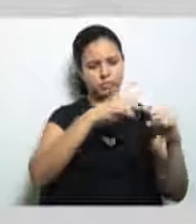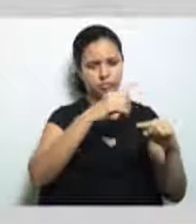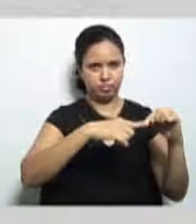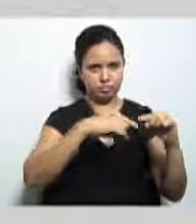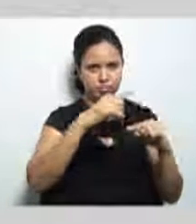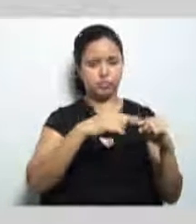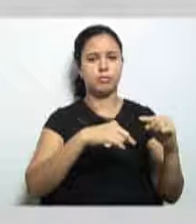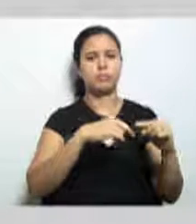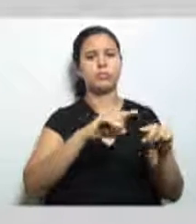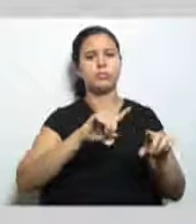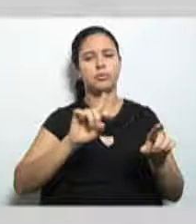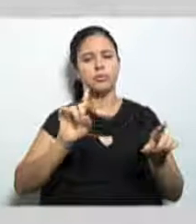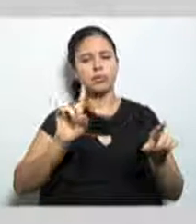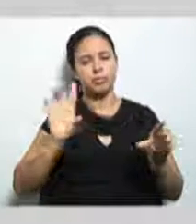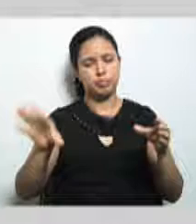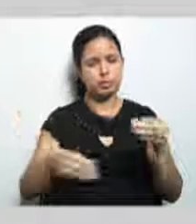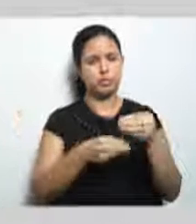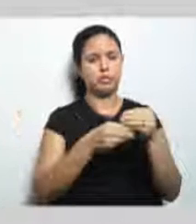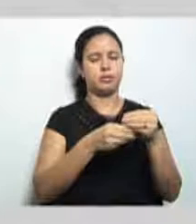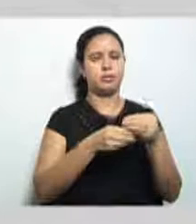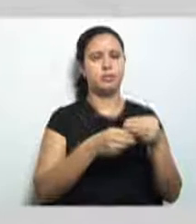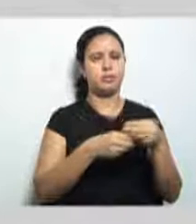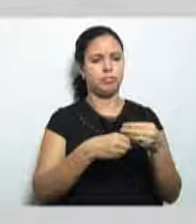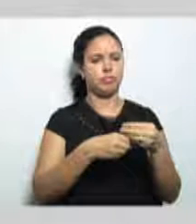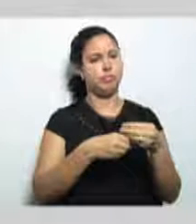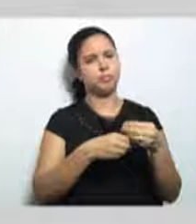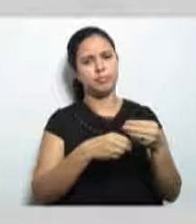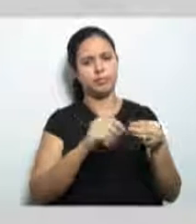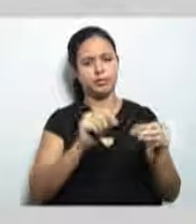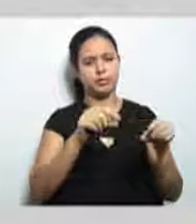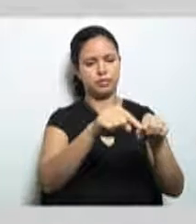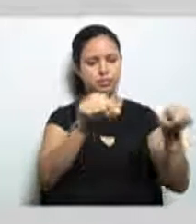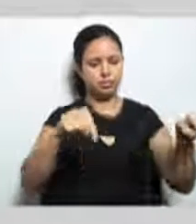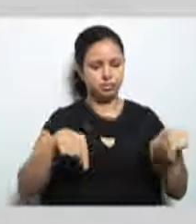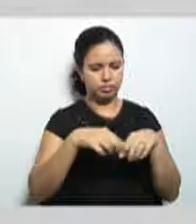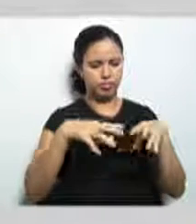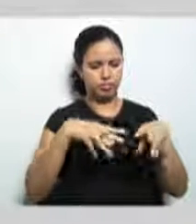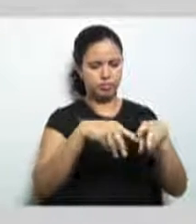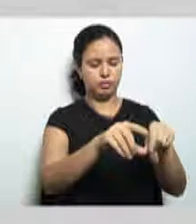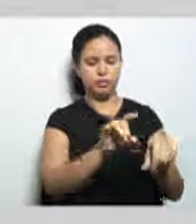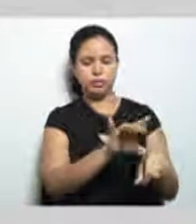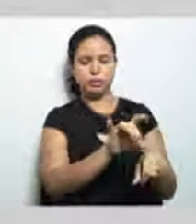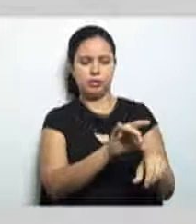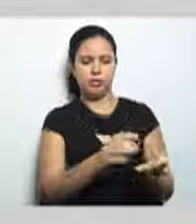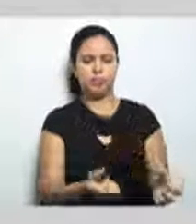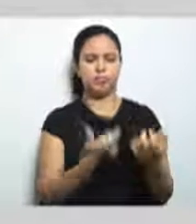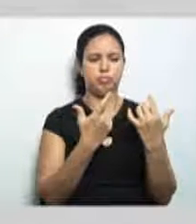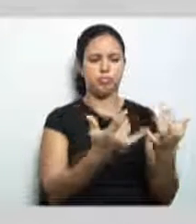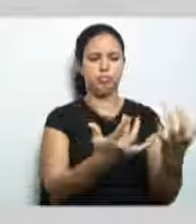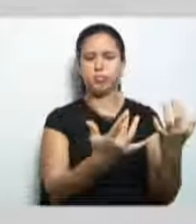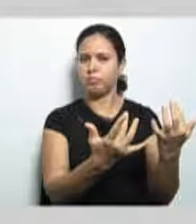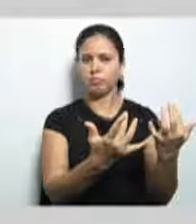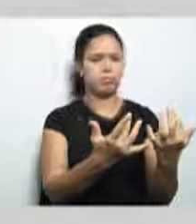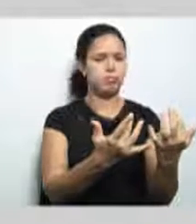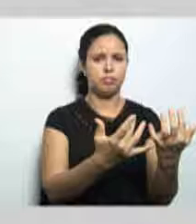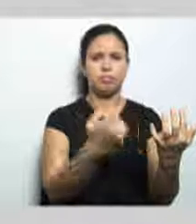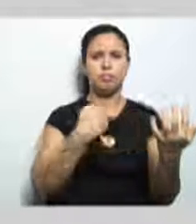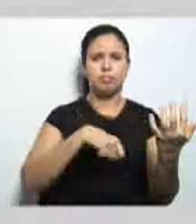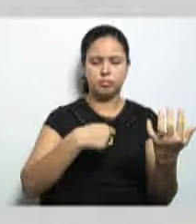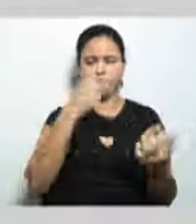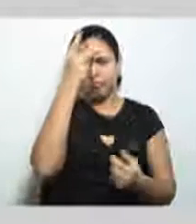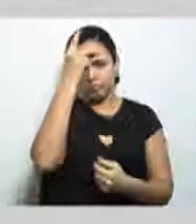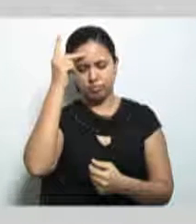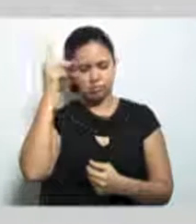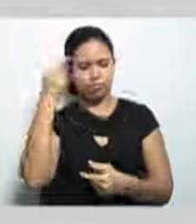mais os instrumentos de produção. Uma vez que a terra não produz sozinha, ela precisa que o homem a